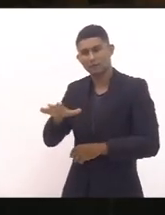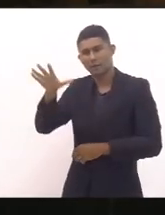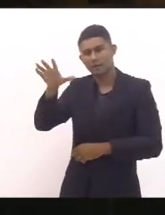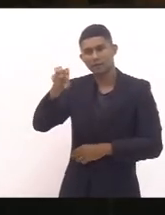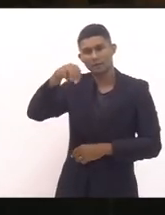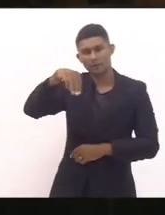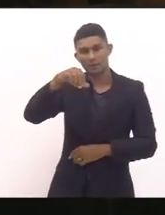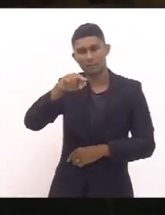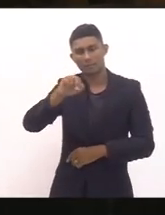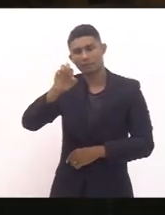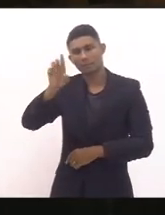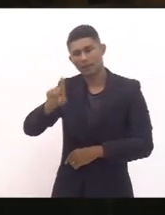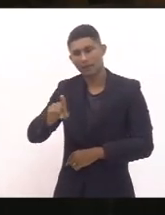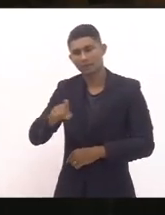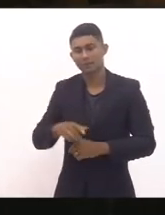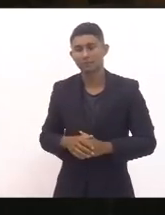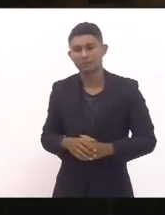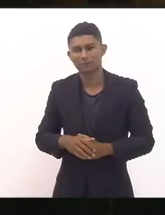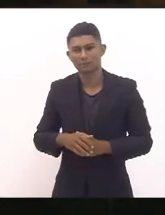ali,